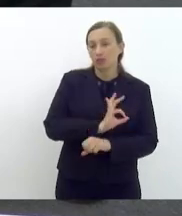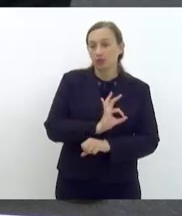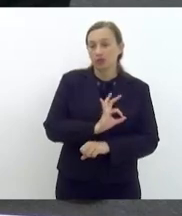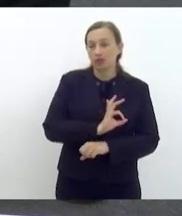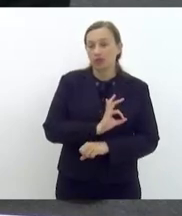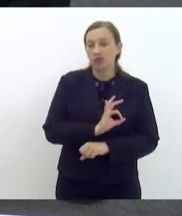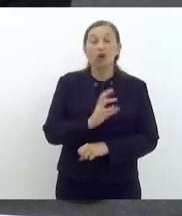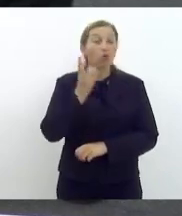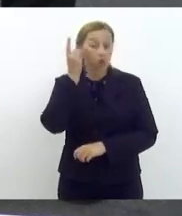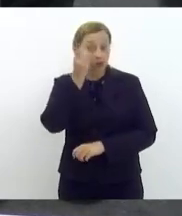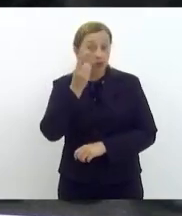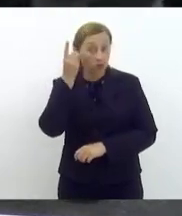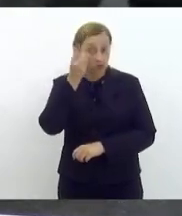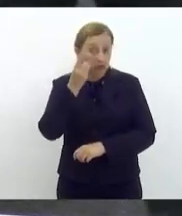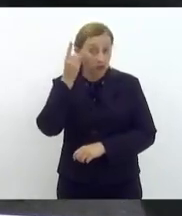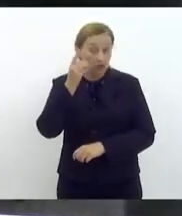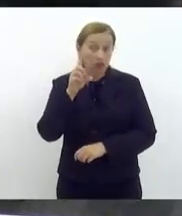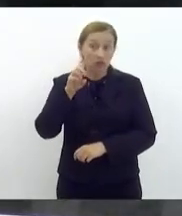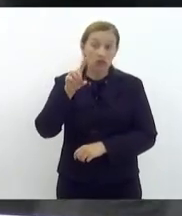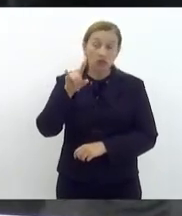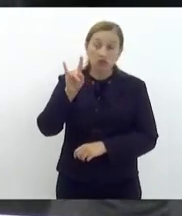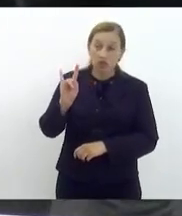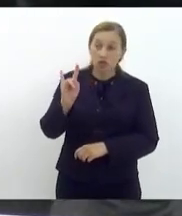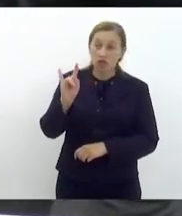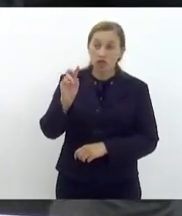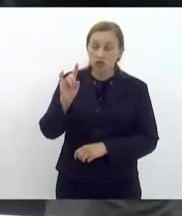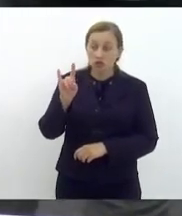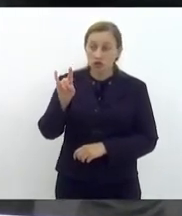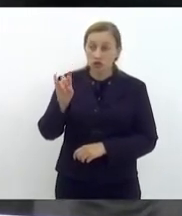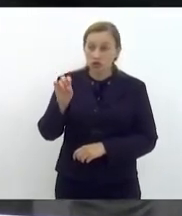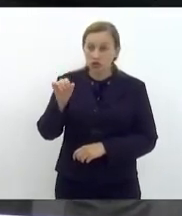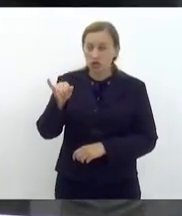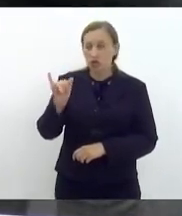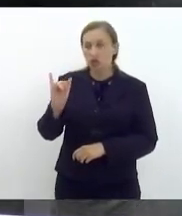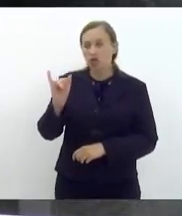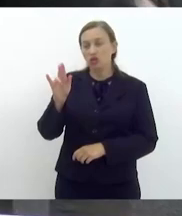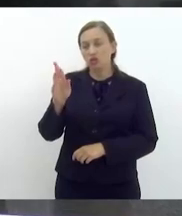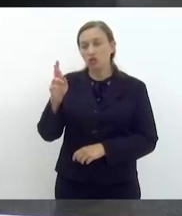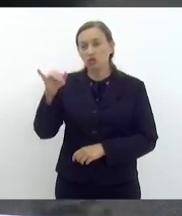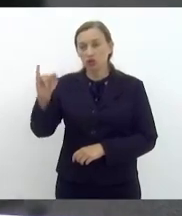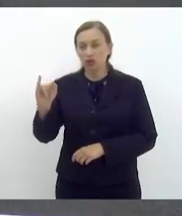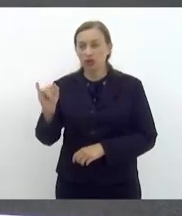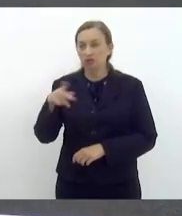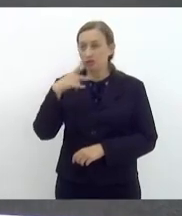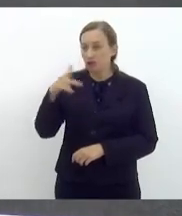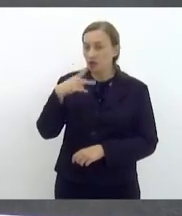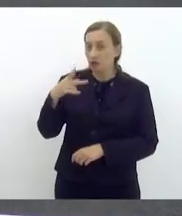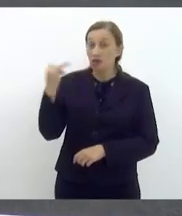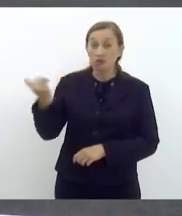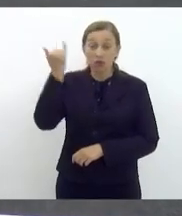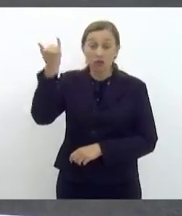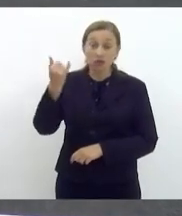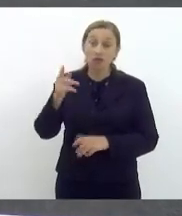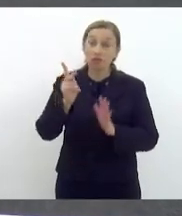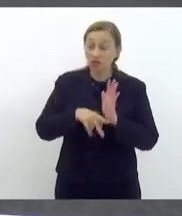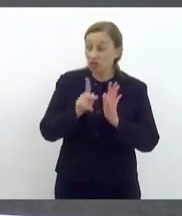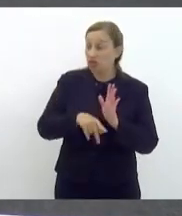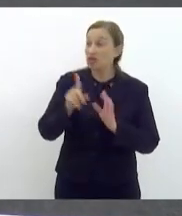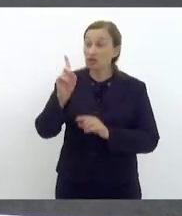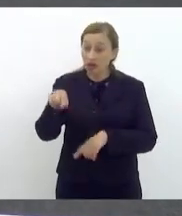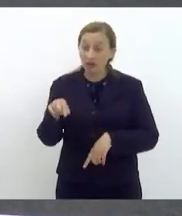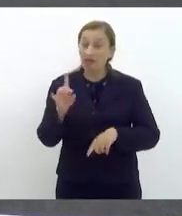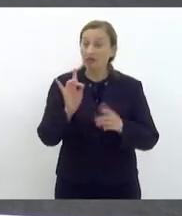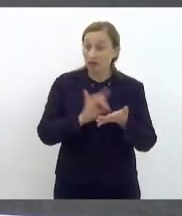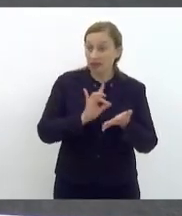deputado Yuri passou aqui dizendo um importante projeto e é importante mesmo. E a nossa mensagem,